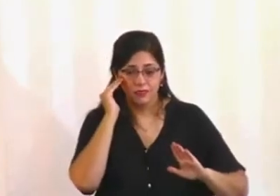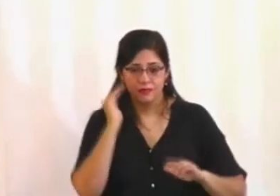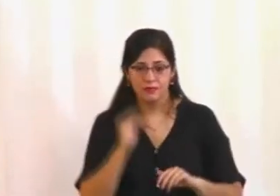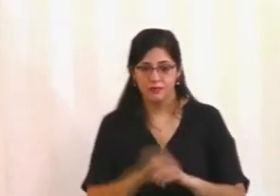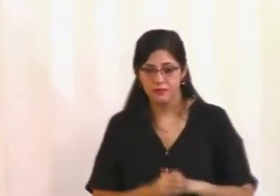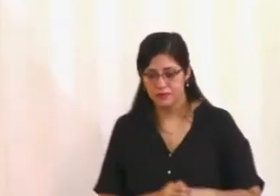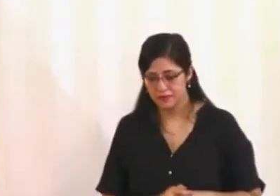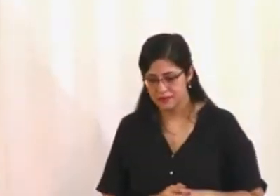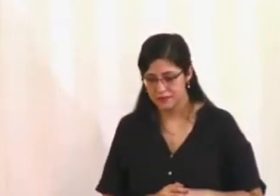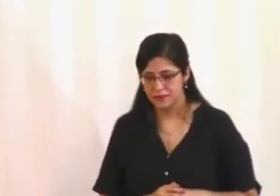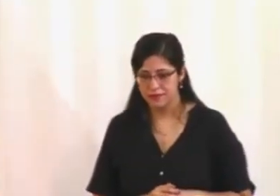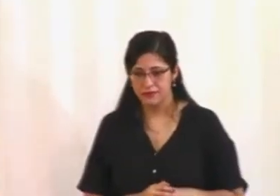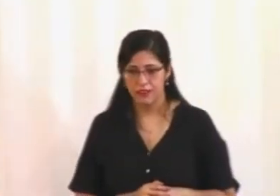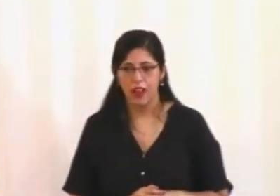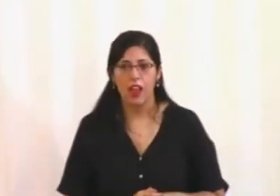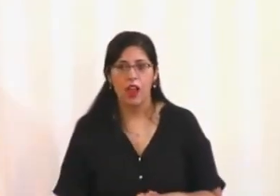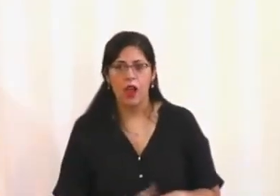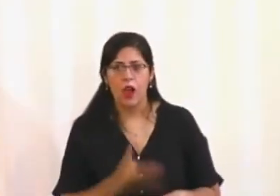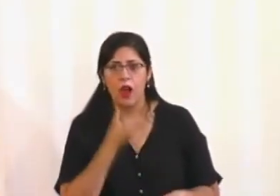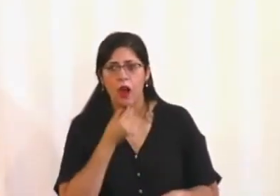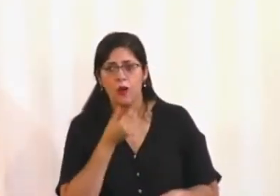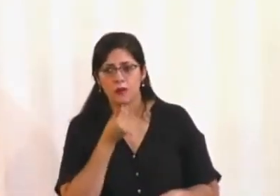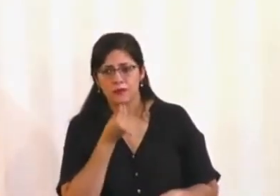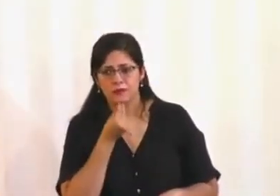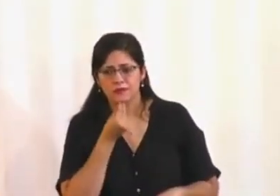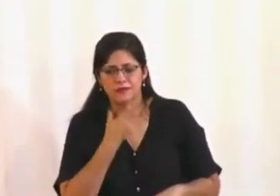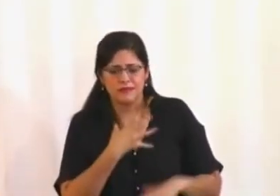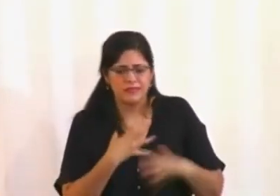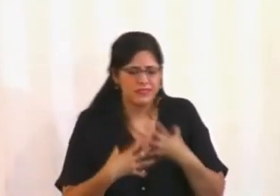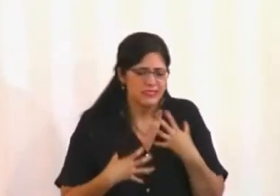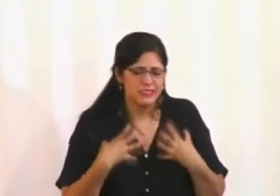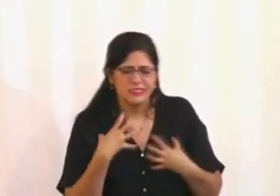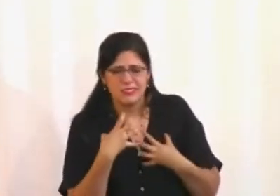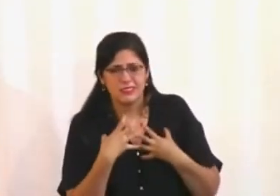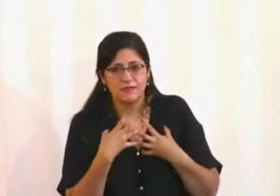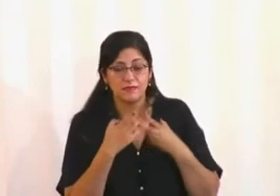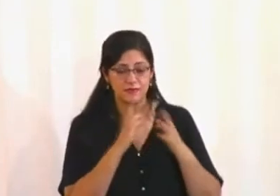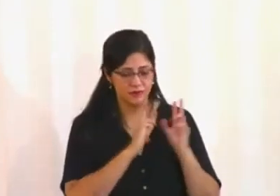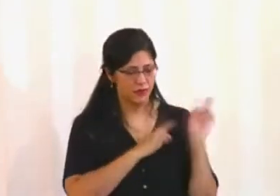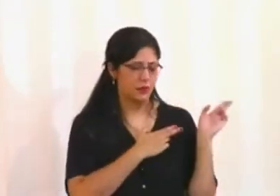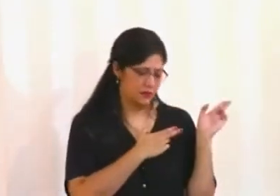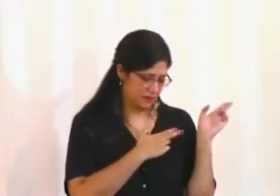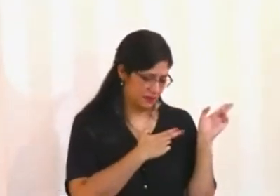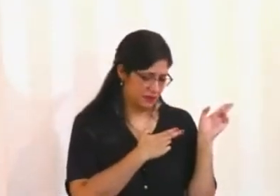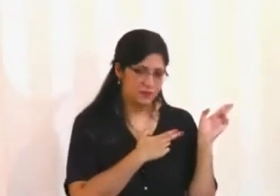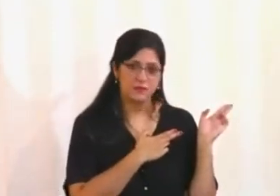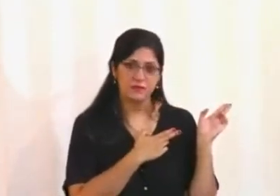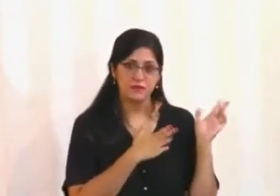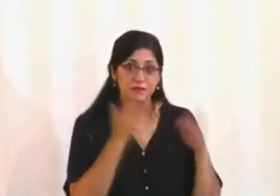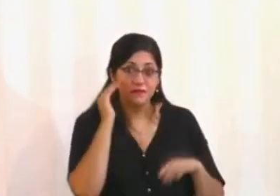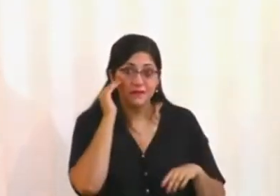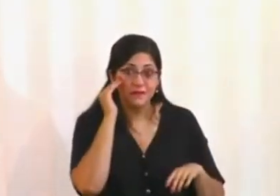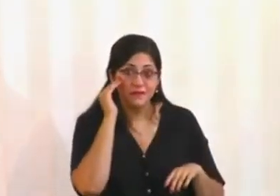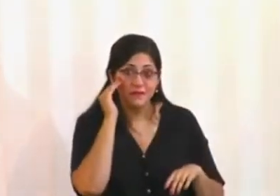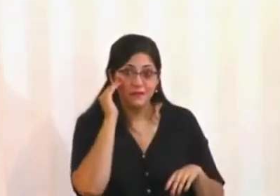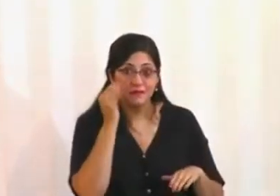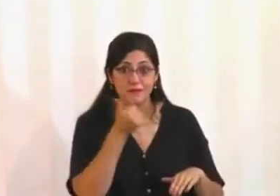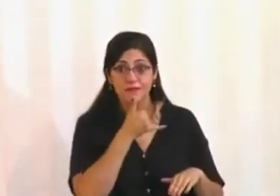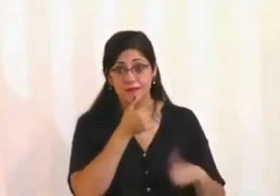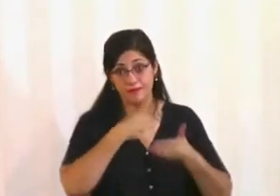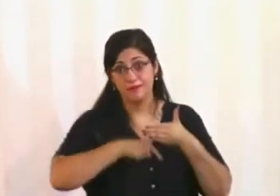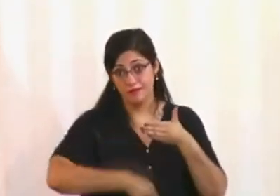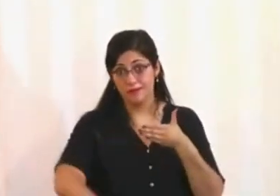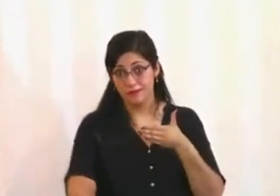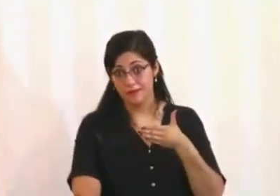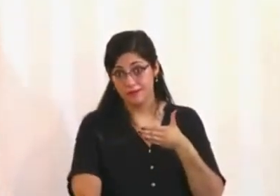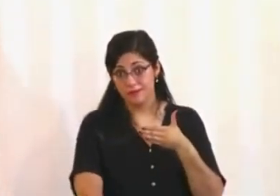esse lamento, esse suspiro, ele se deita. Ele vai dormir. É muito propício, talvez, alguns dizerem: mas pastor,